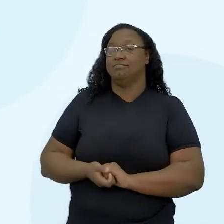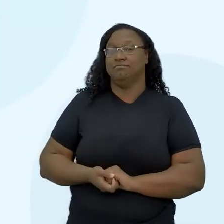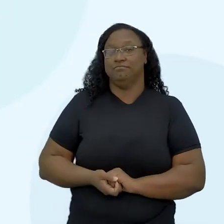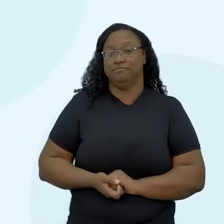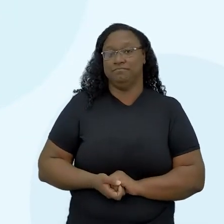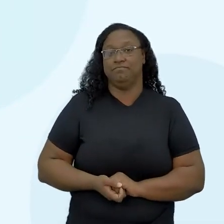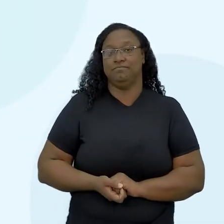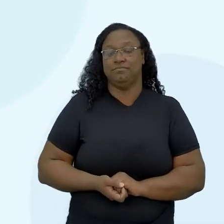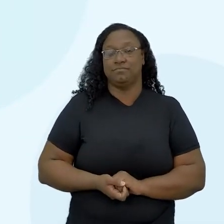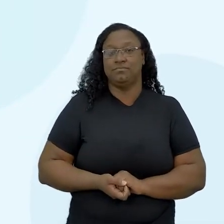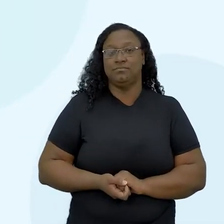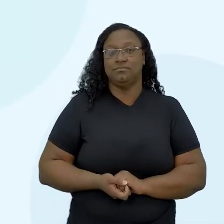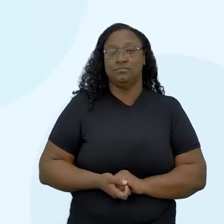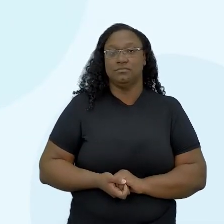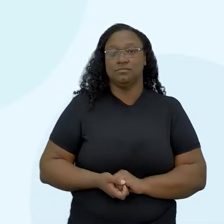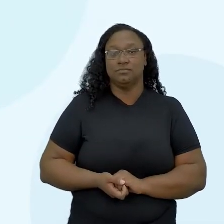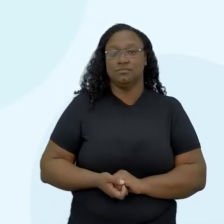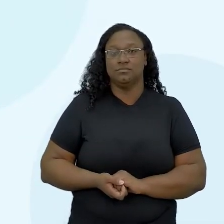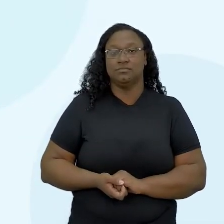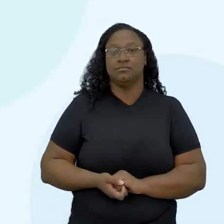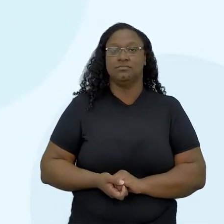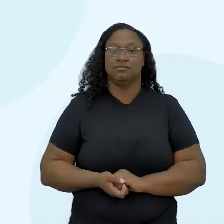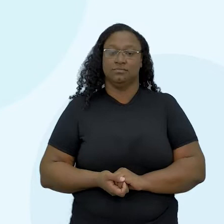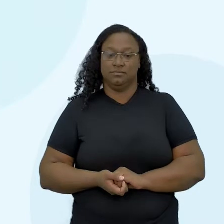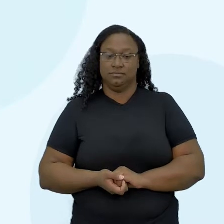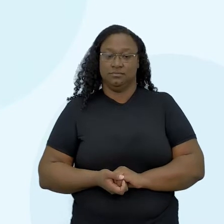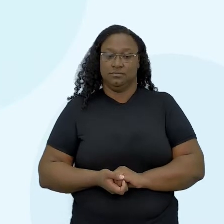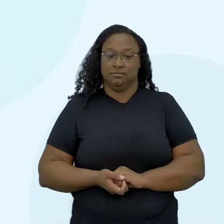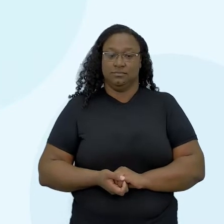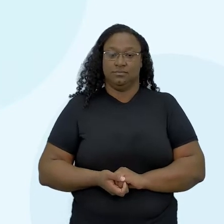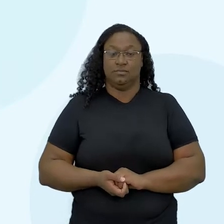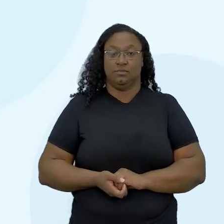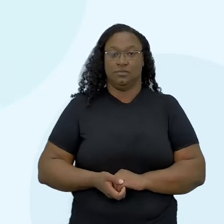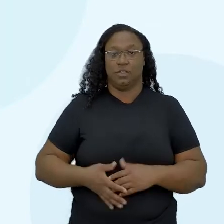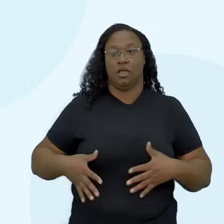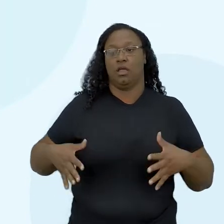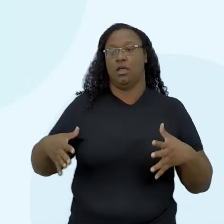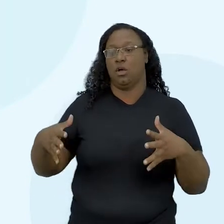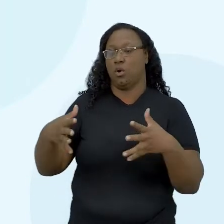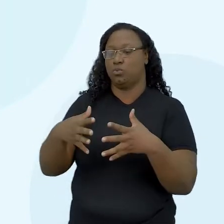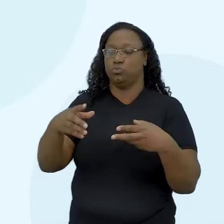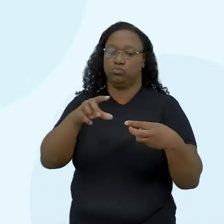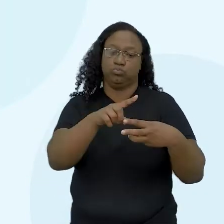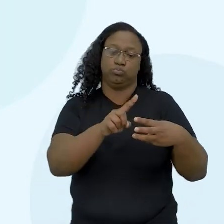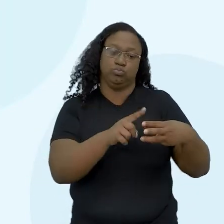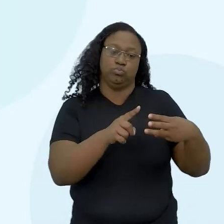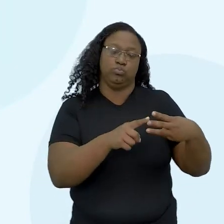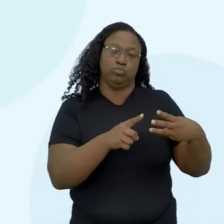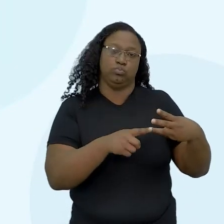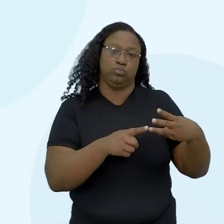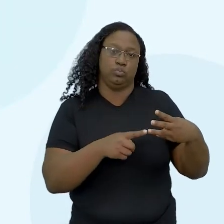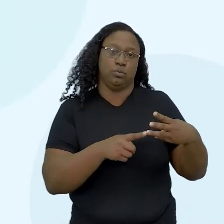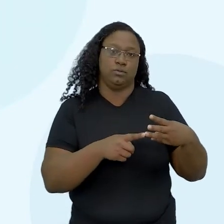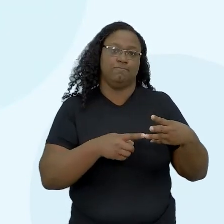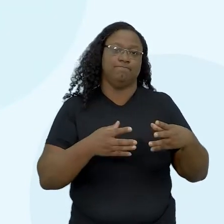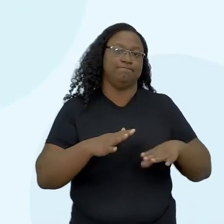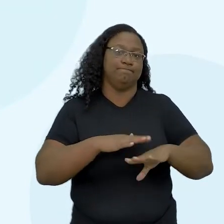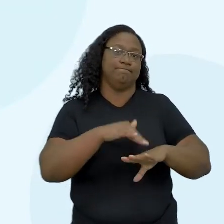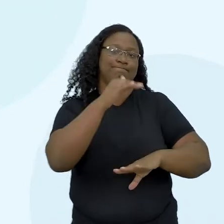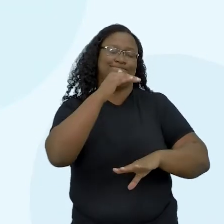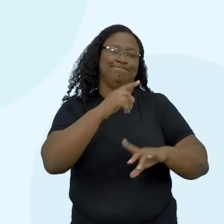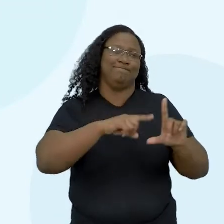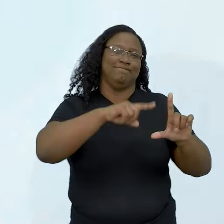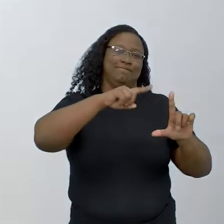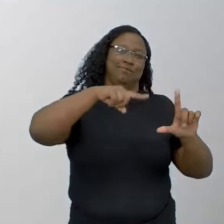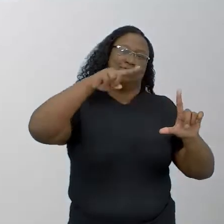sobretudo, voltadas aos setores que apresentam maior grau de vulnerabilidade. E agora eu vou passar